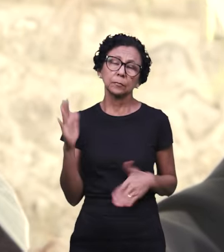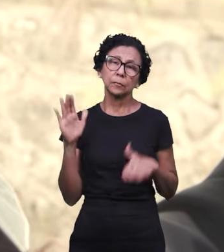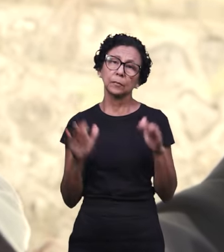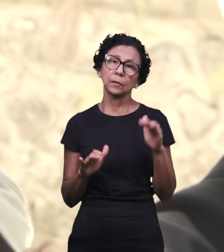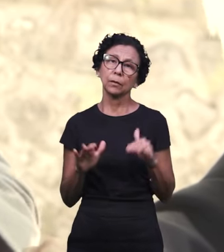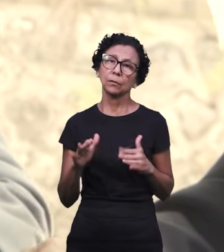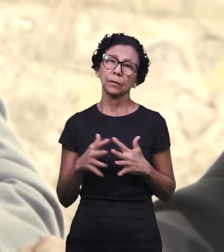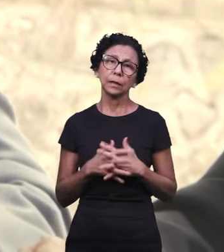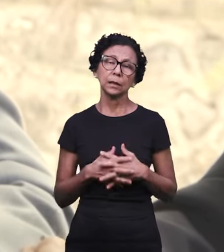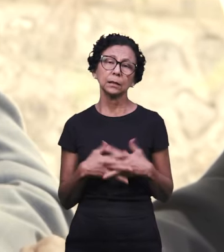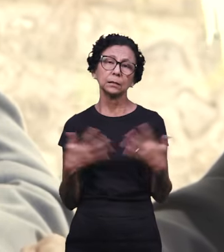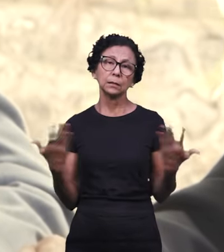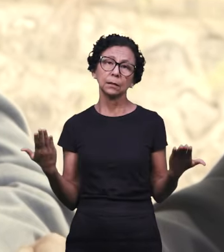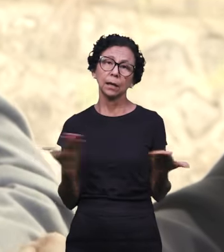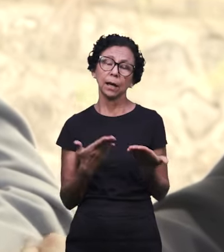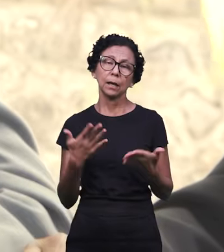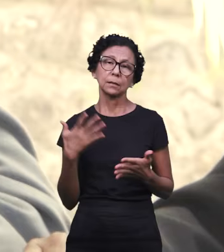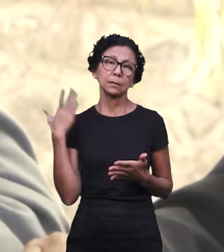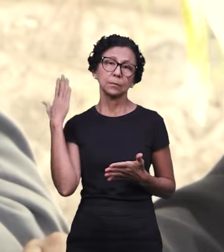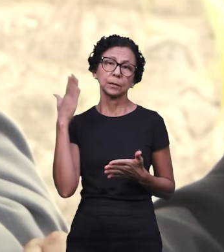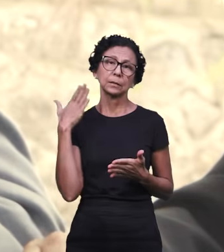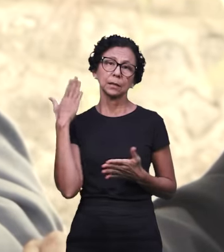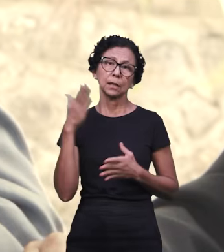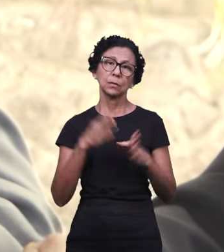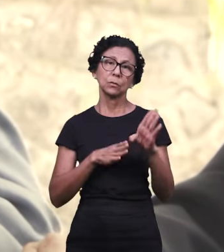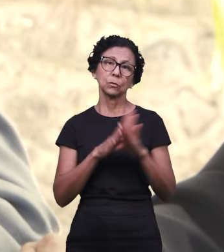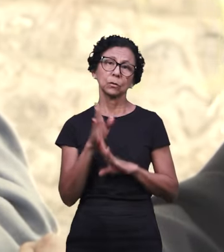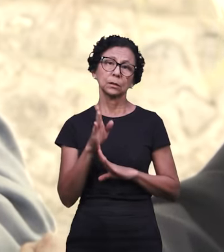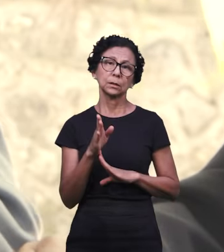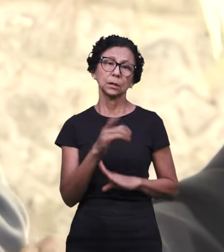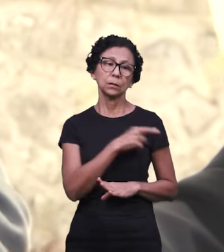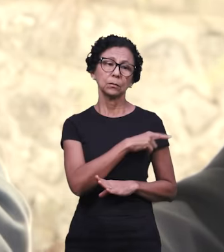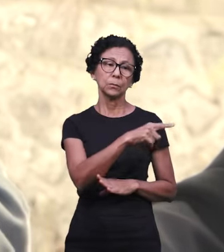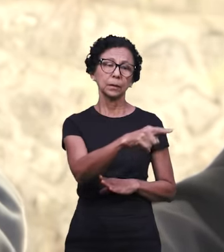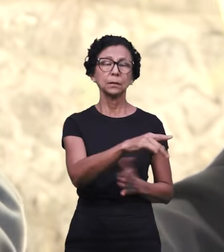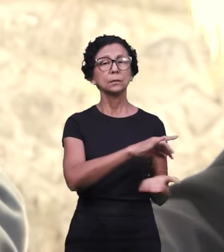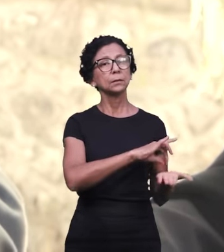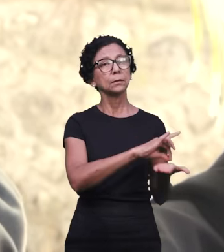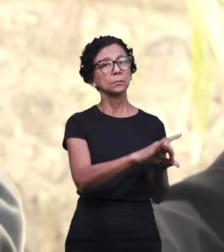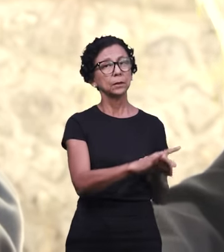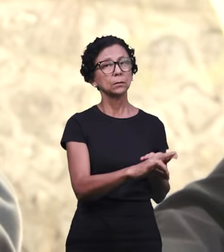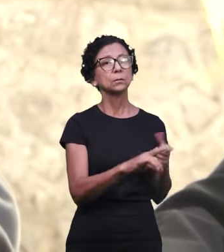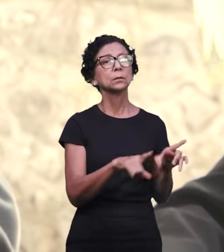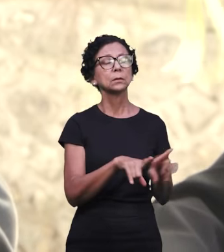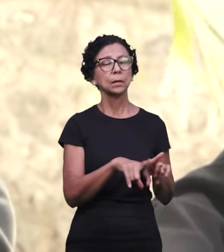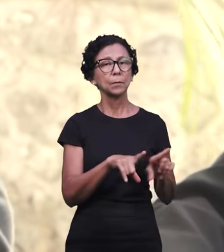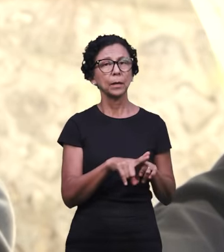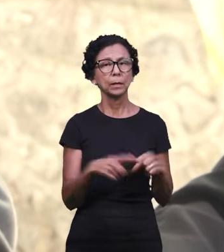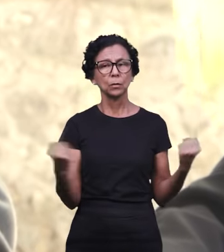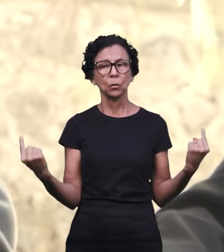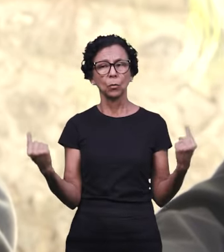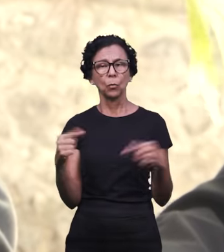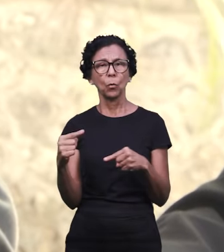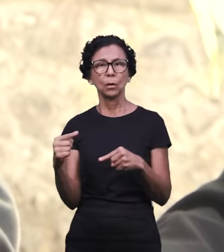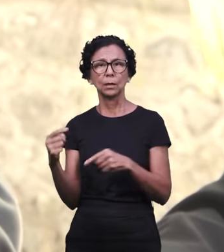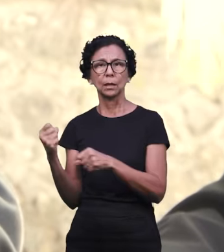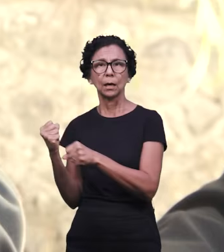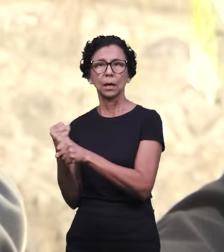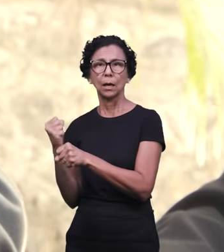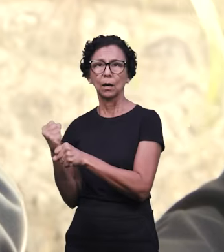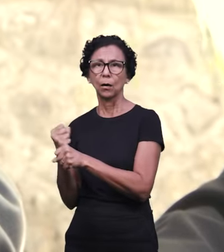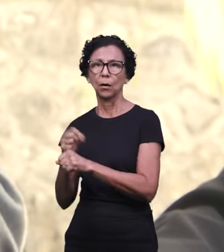palavra nesse momento. E esses inimigos, que são ativistas, eles devem